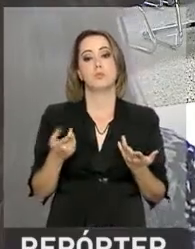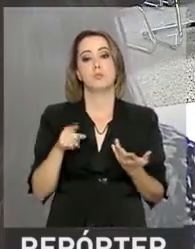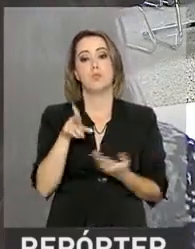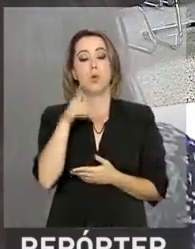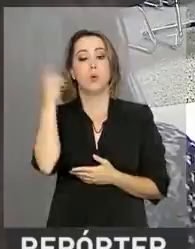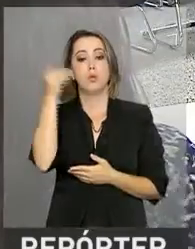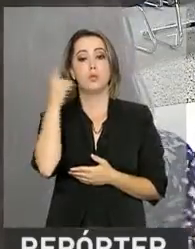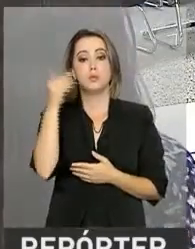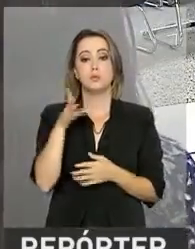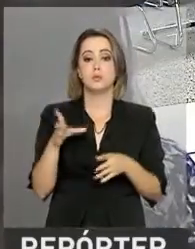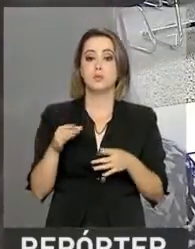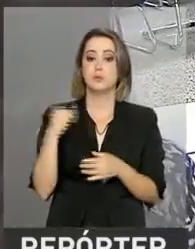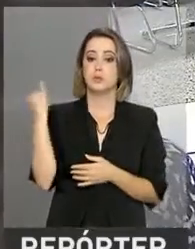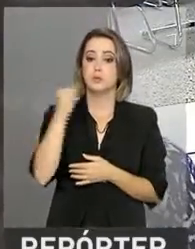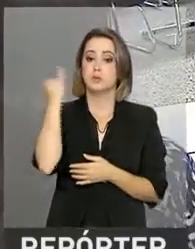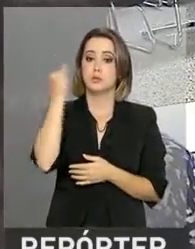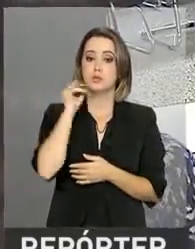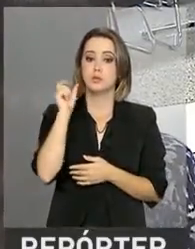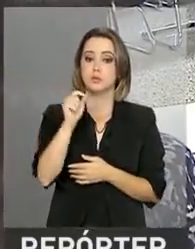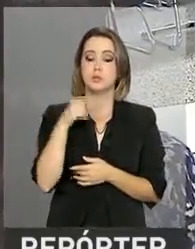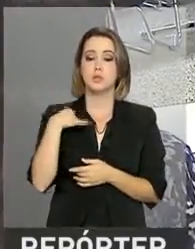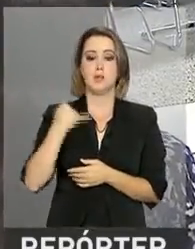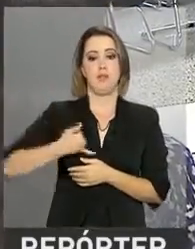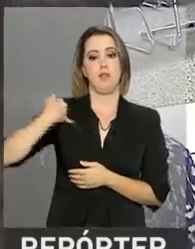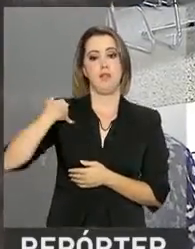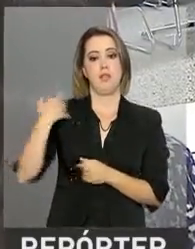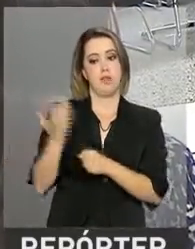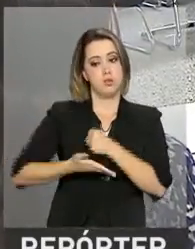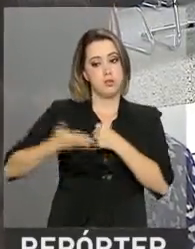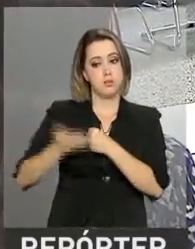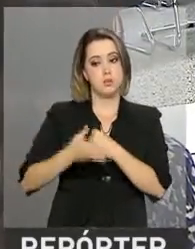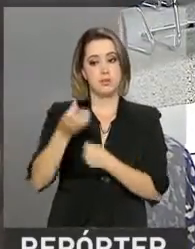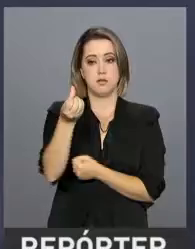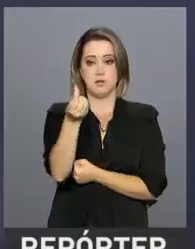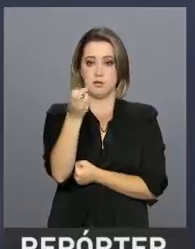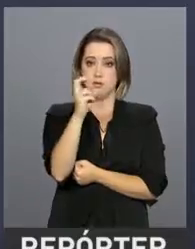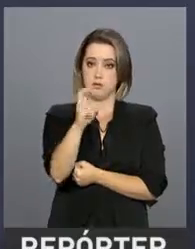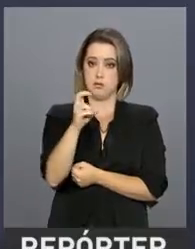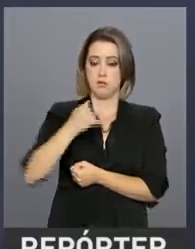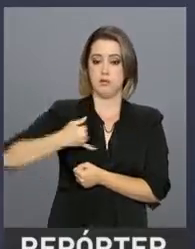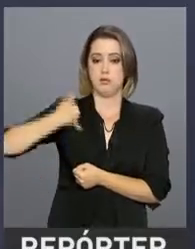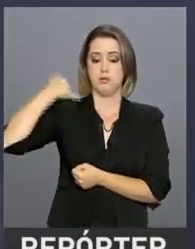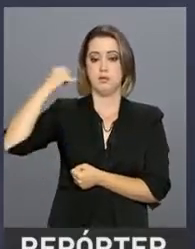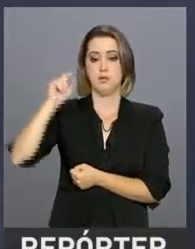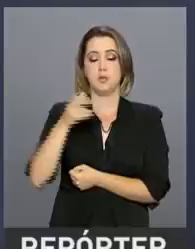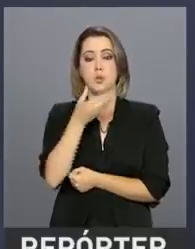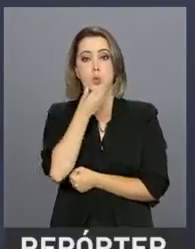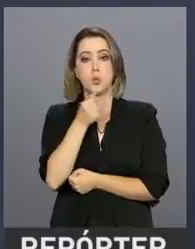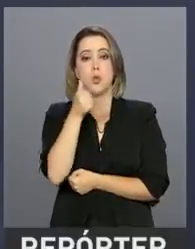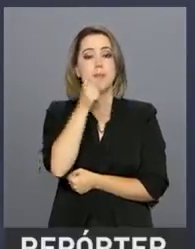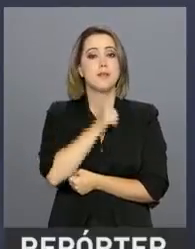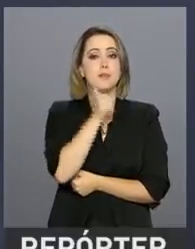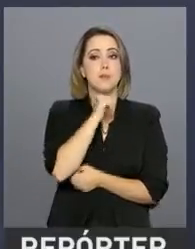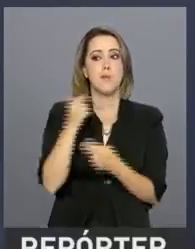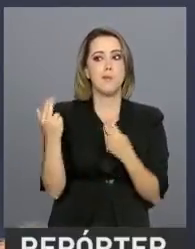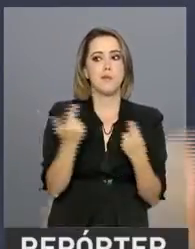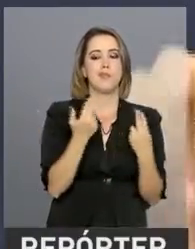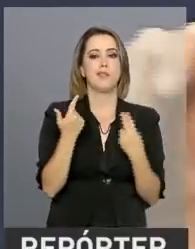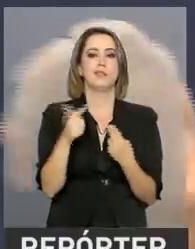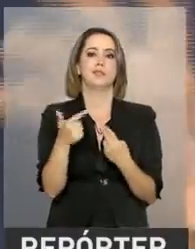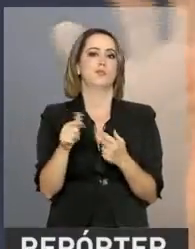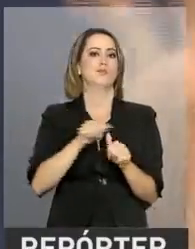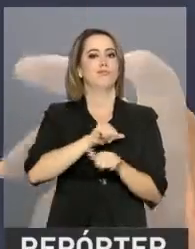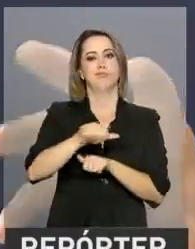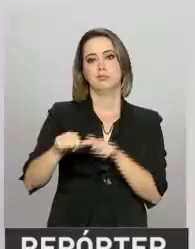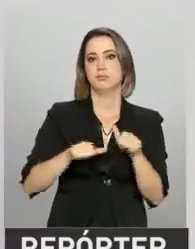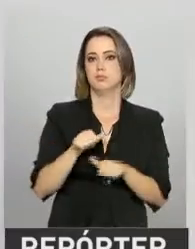deputado ressaltou entretanto que a idade mínima de 65 anos para aposentadoria de homens e mulheres não deverá